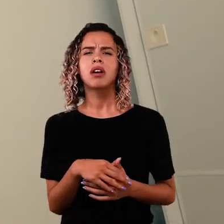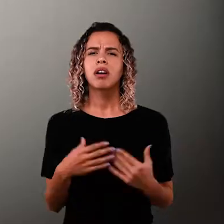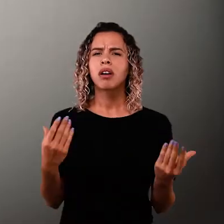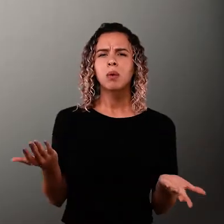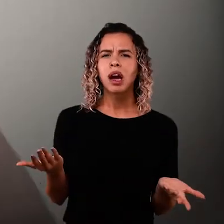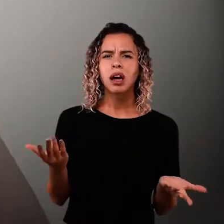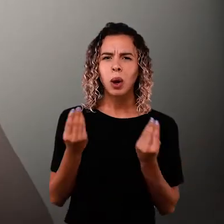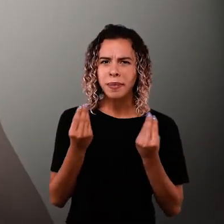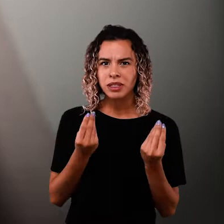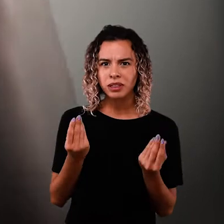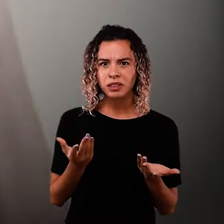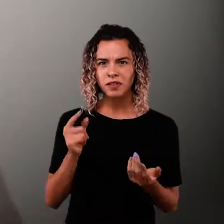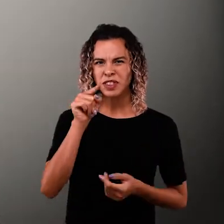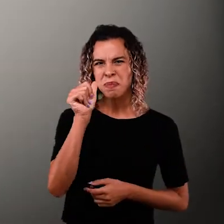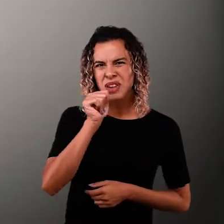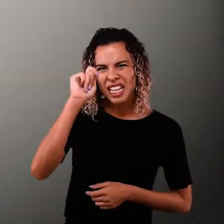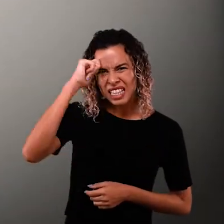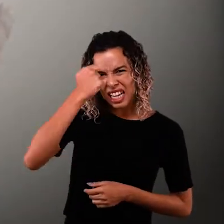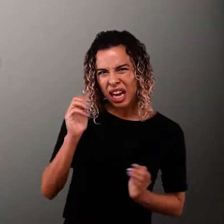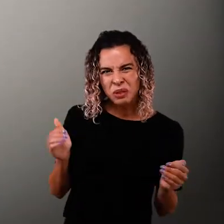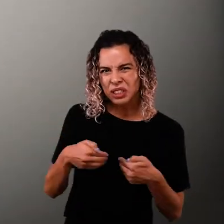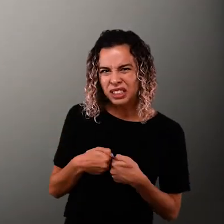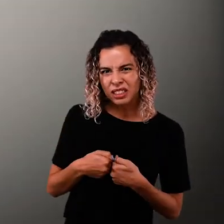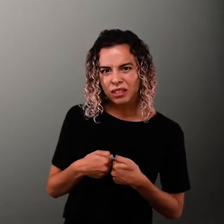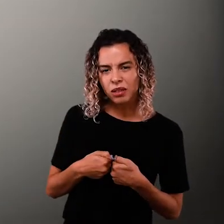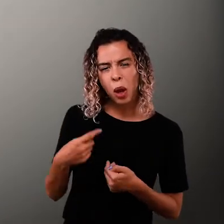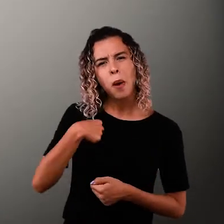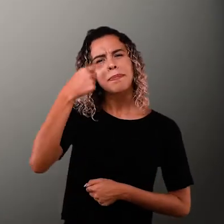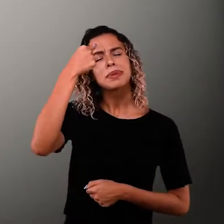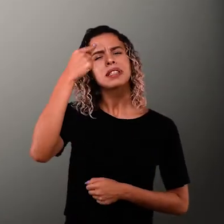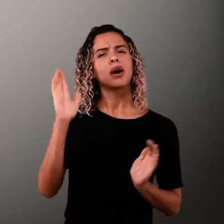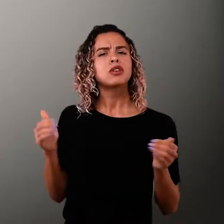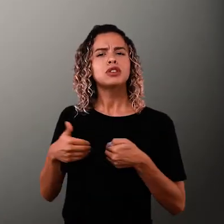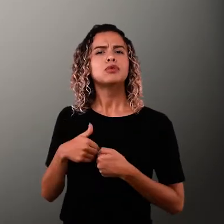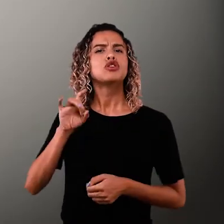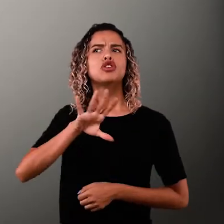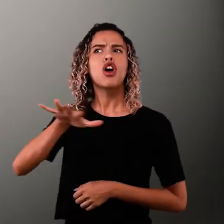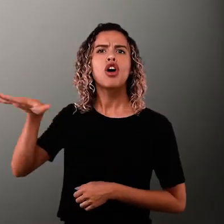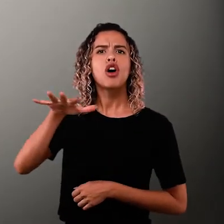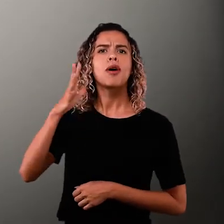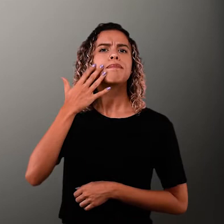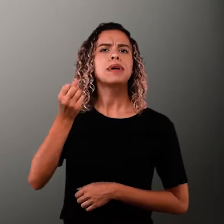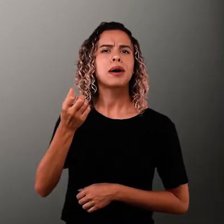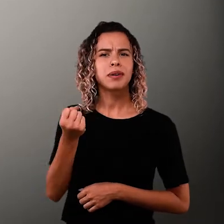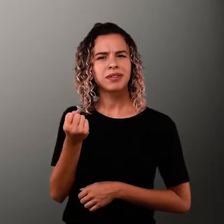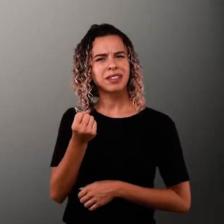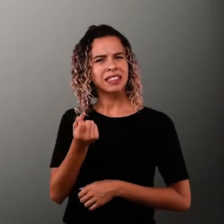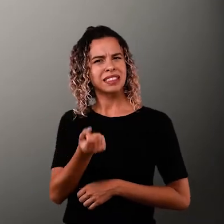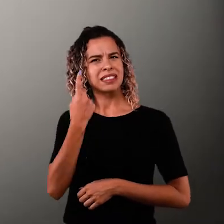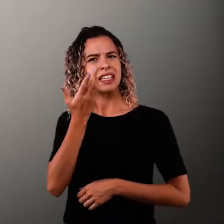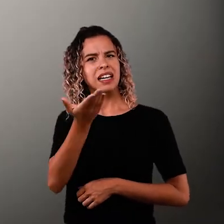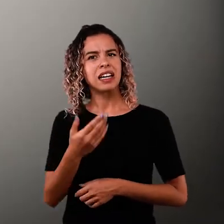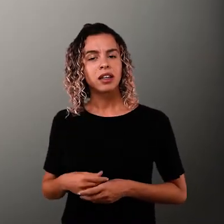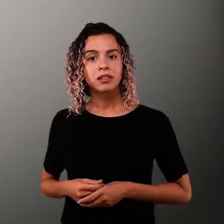assim: ué, mas como assim? Você, mulher negra, autista? Eu pensava que autismo só acometia pessoas brancas. Isso